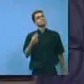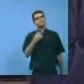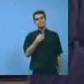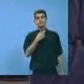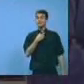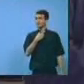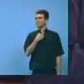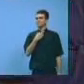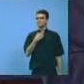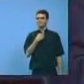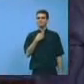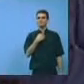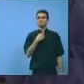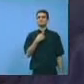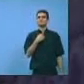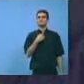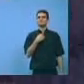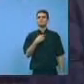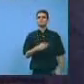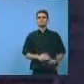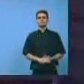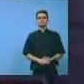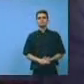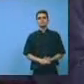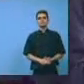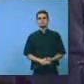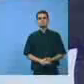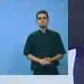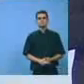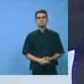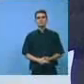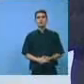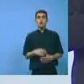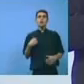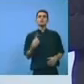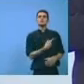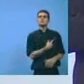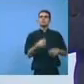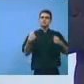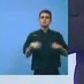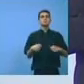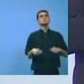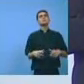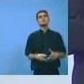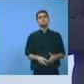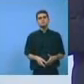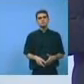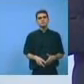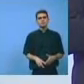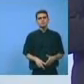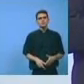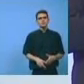Porque tem galho demais, corta. O são os galhos? São os milindres. Aí fala uma coisa, eu estou triste, mas...